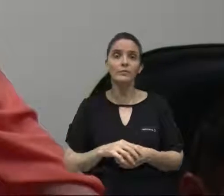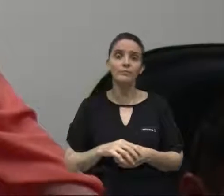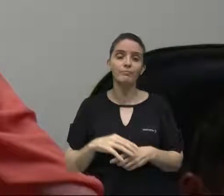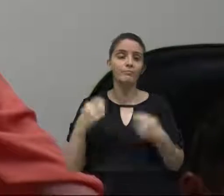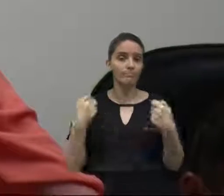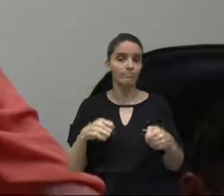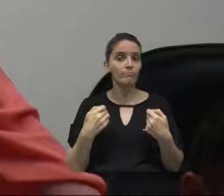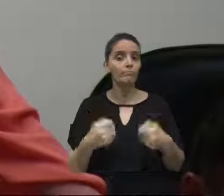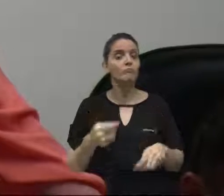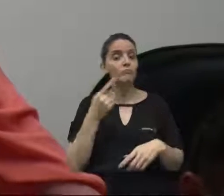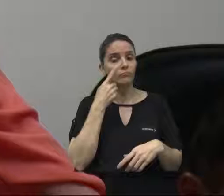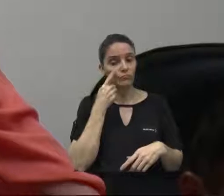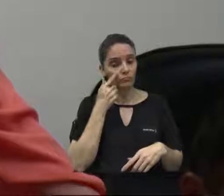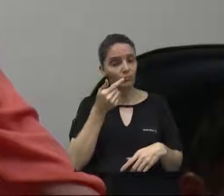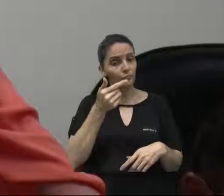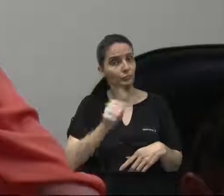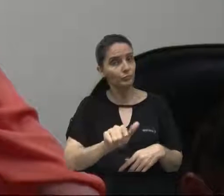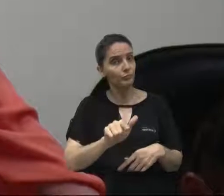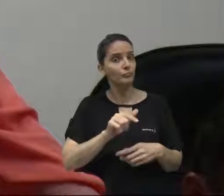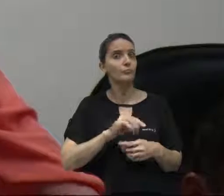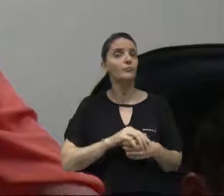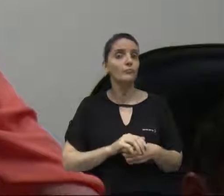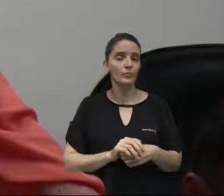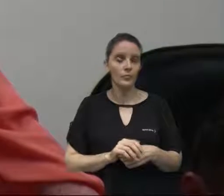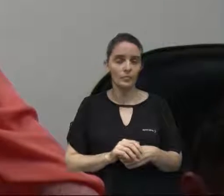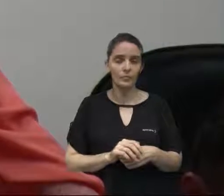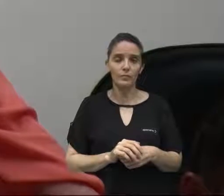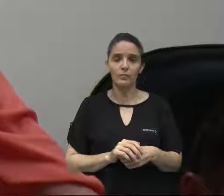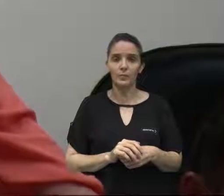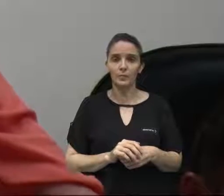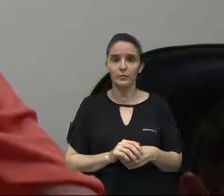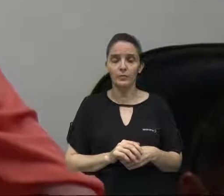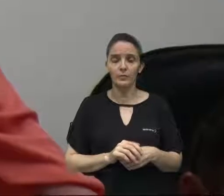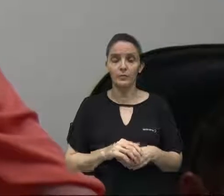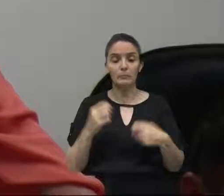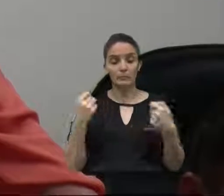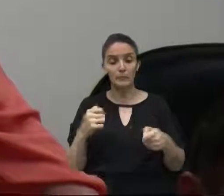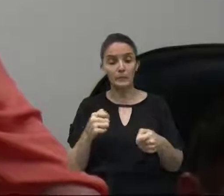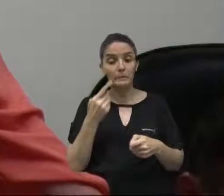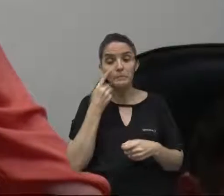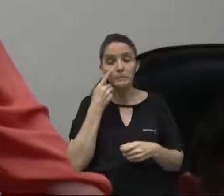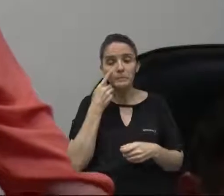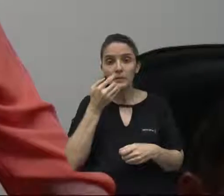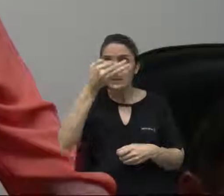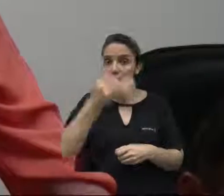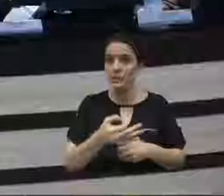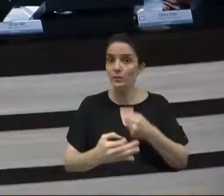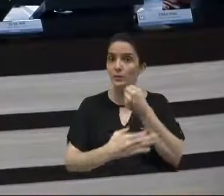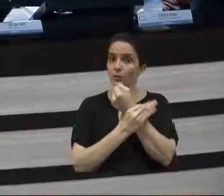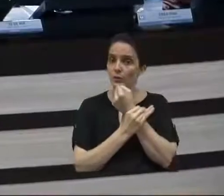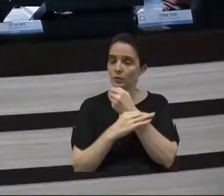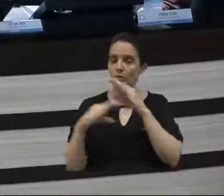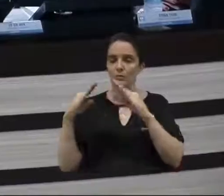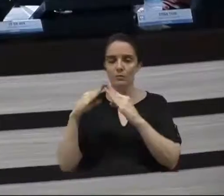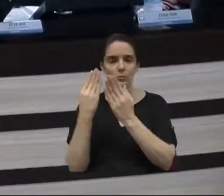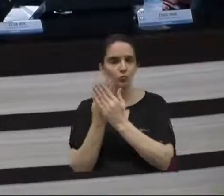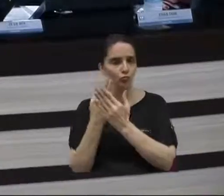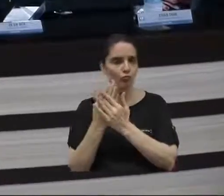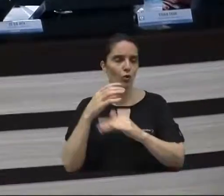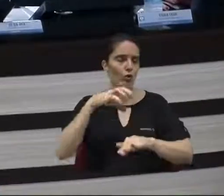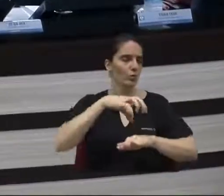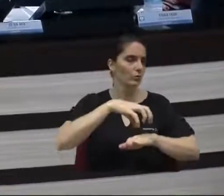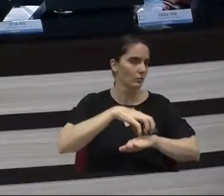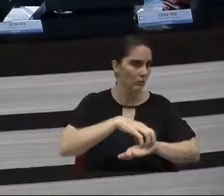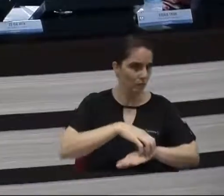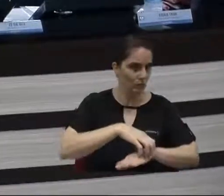muitas coisas e uma delas é essa questão aí da segurança, inclusive nas escolas, e inclusive em centros